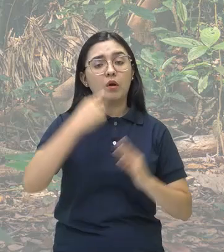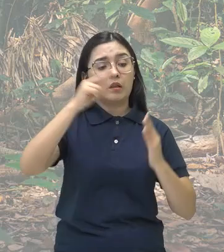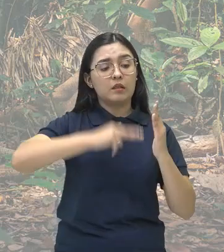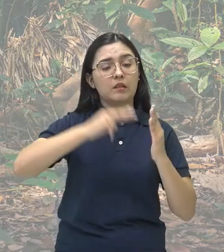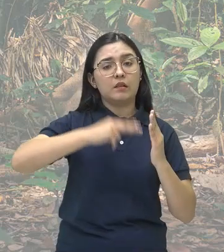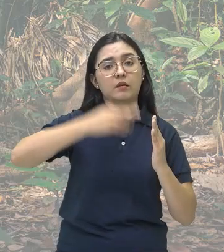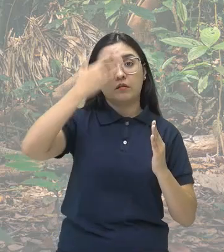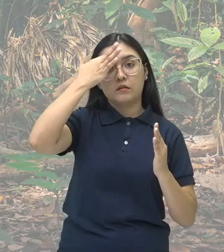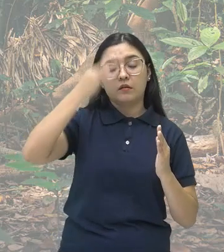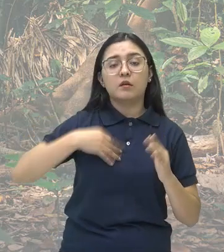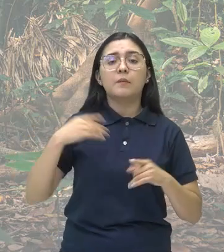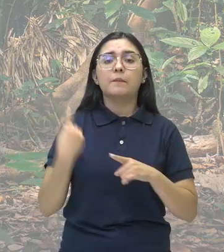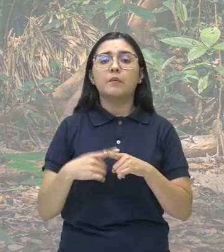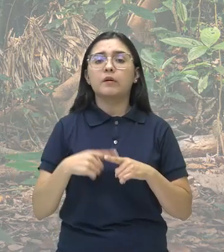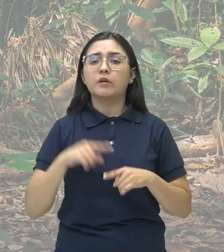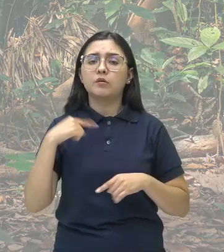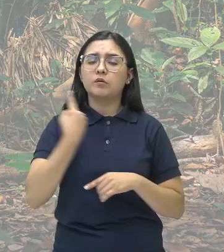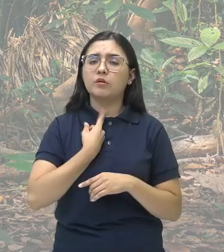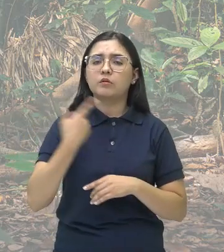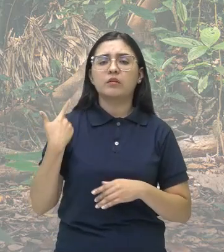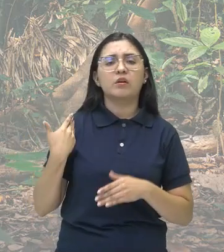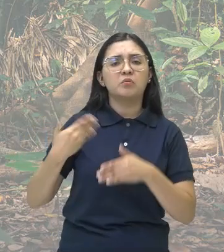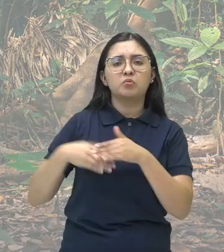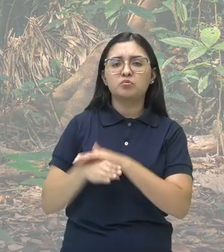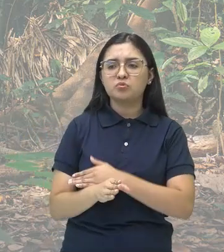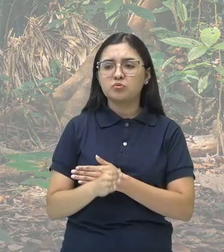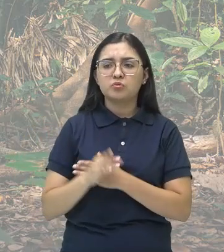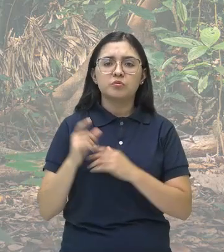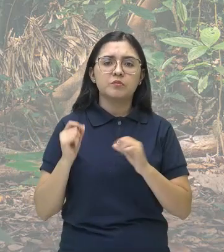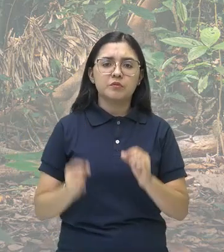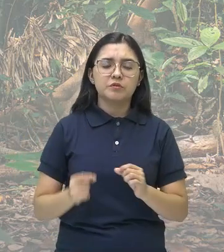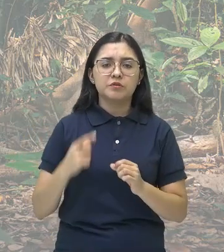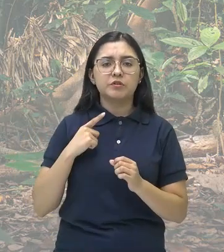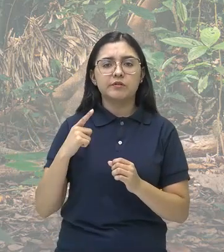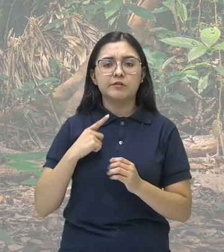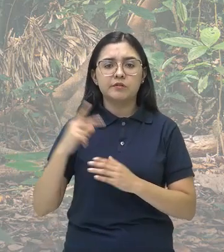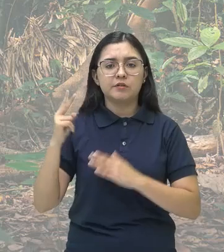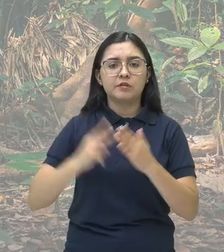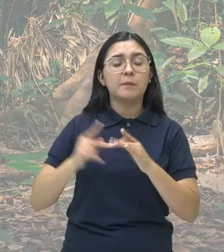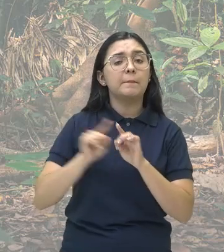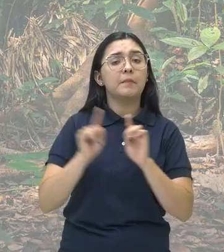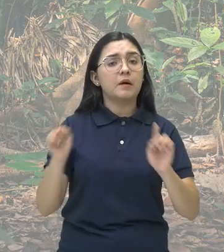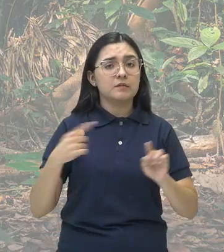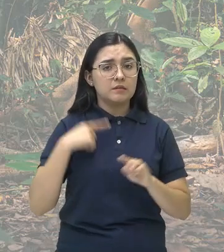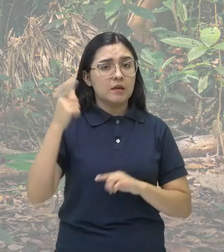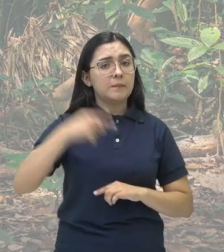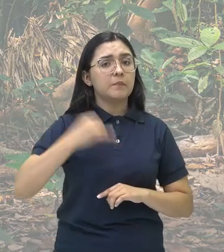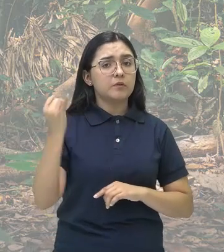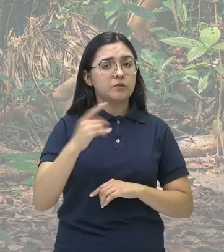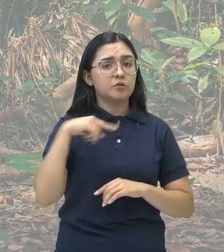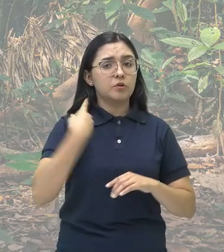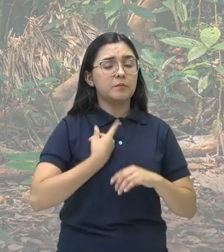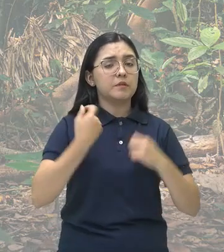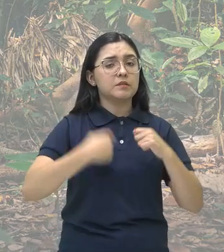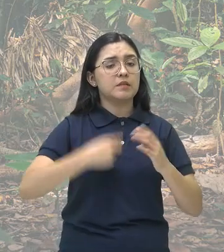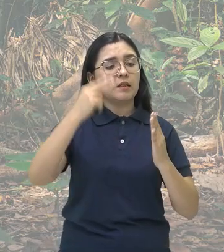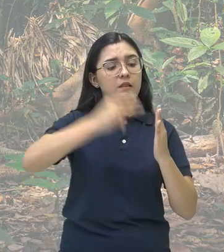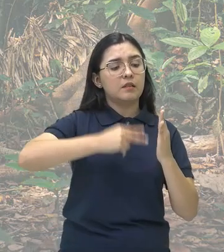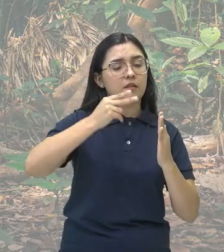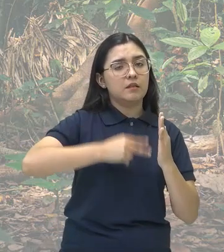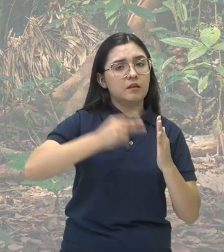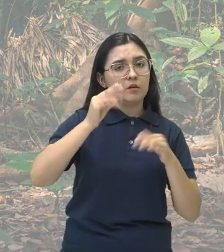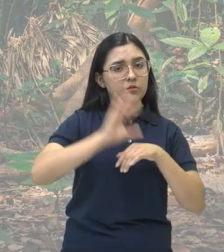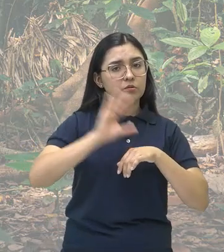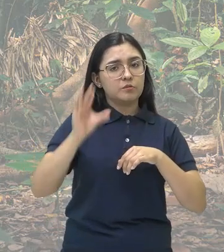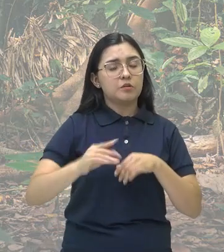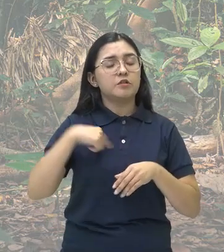que às vezes a gente não costuma olhar e nem ligar muito para isso, não, né? Mas é importante estar lá na Constituição. Se a gente pegar lá, a gente vai ler e vai entender um